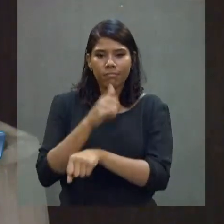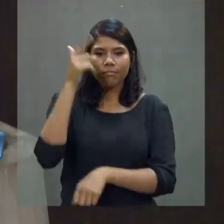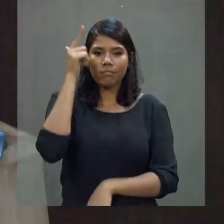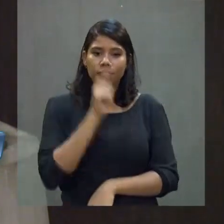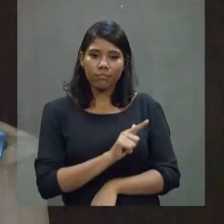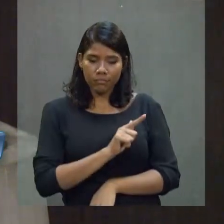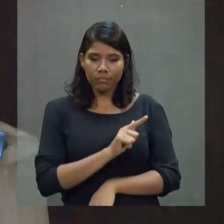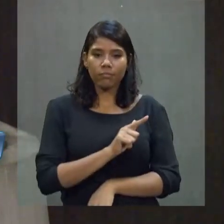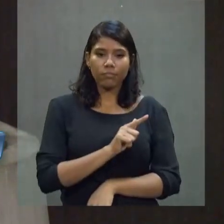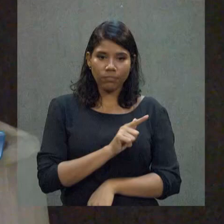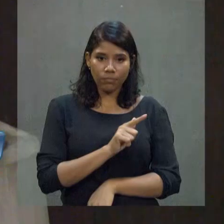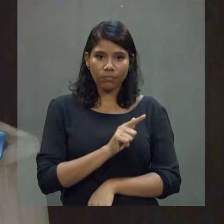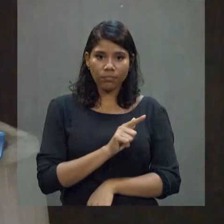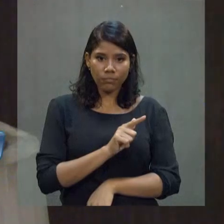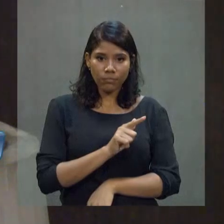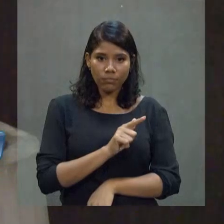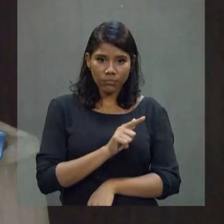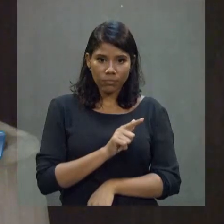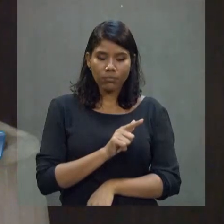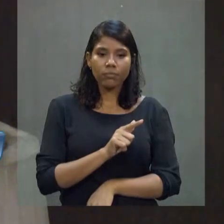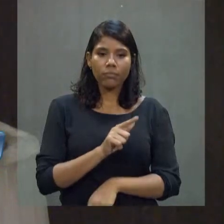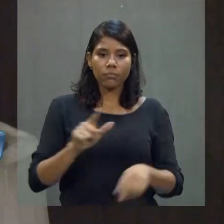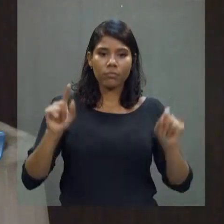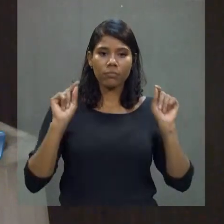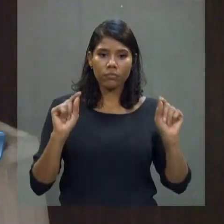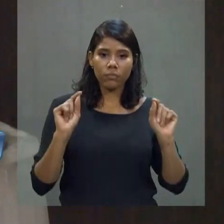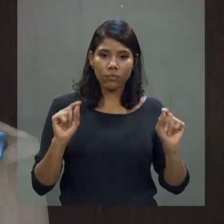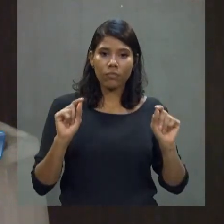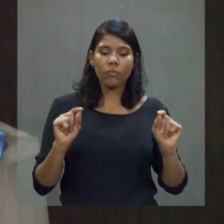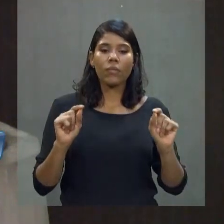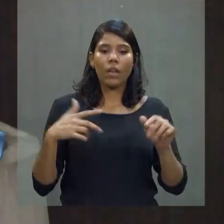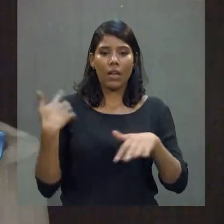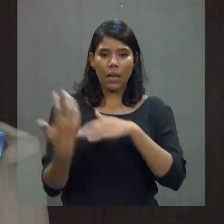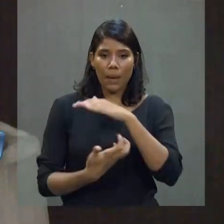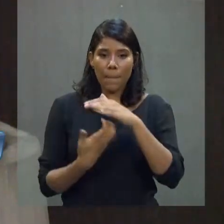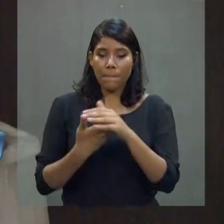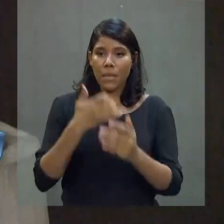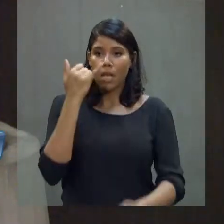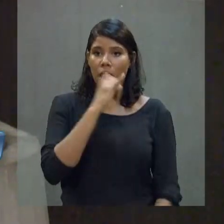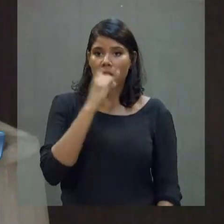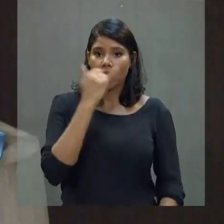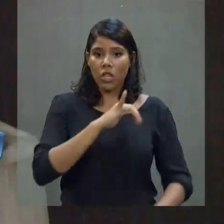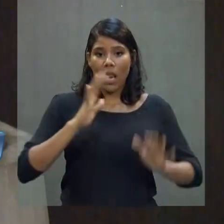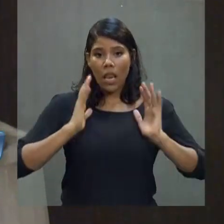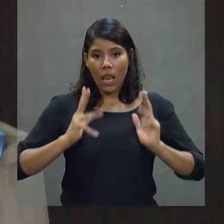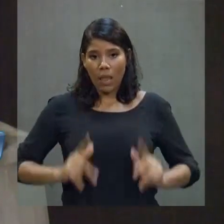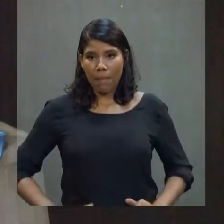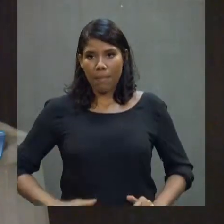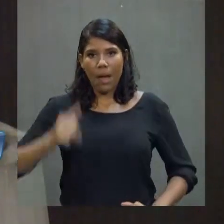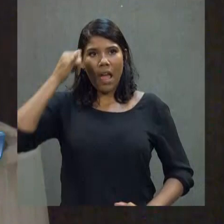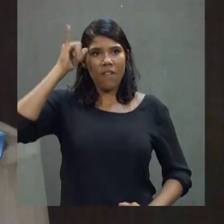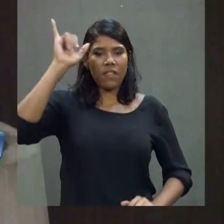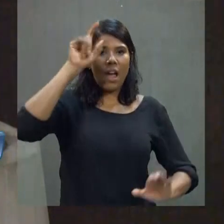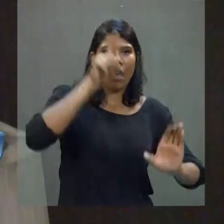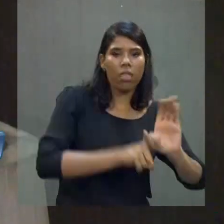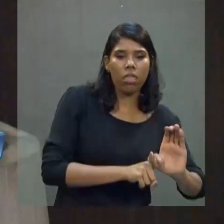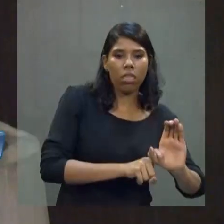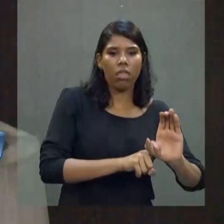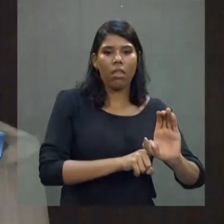de cumprir a sua transição para uma empresa de energia que não ficasse dependente, no longo